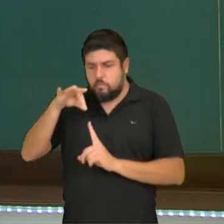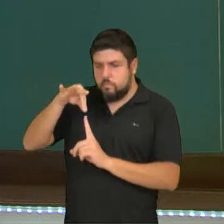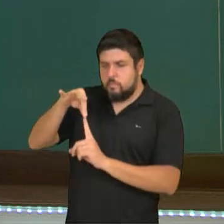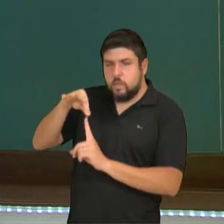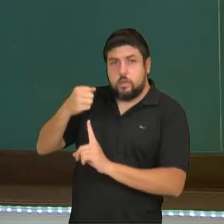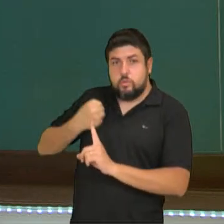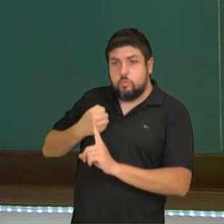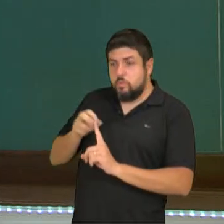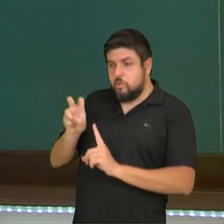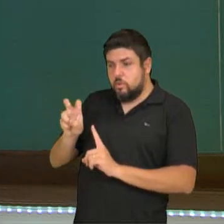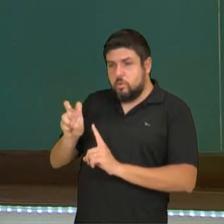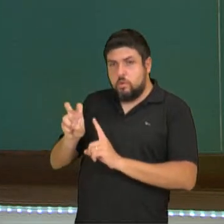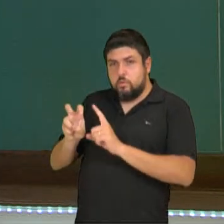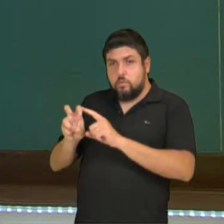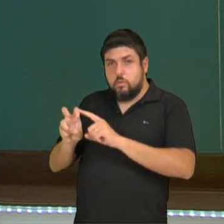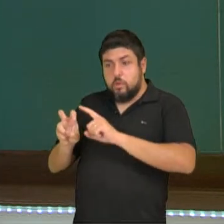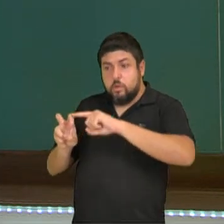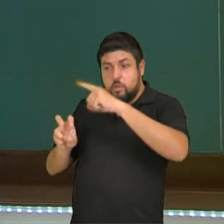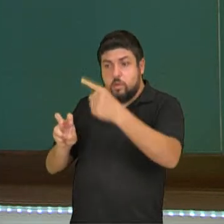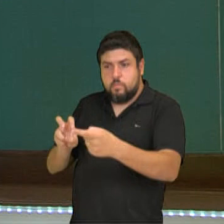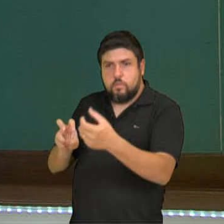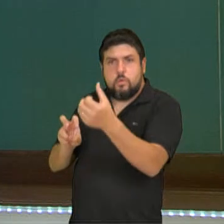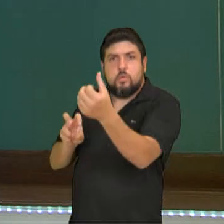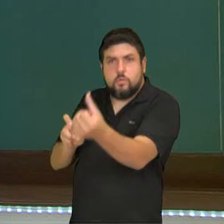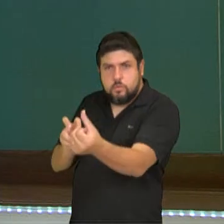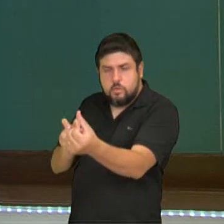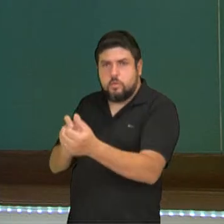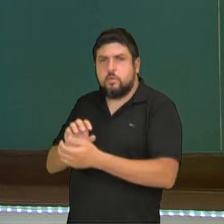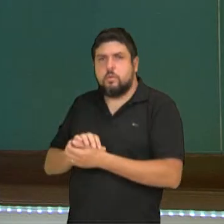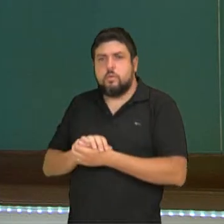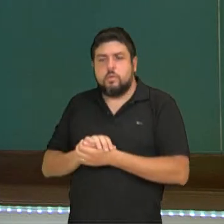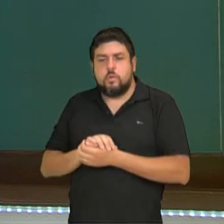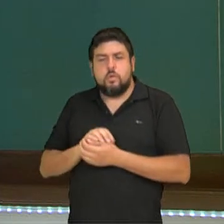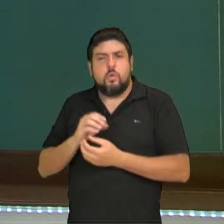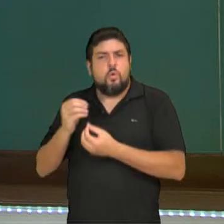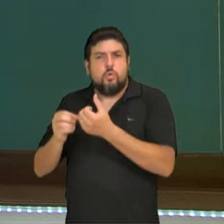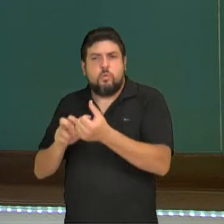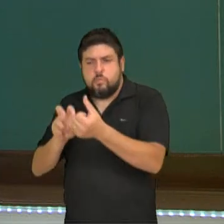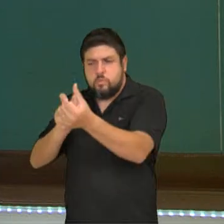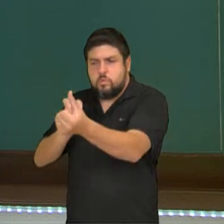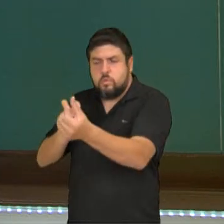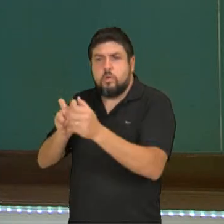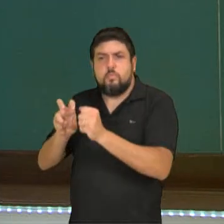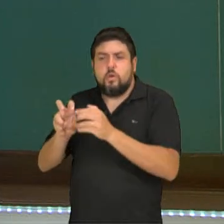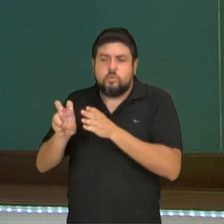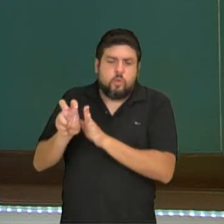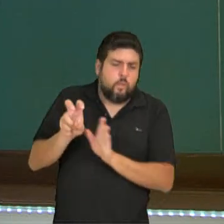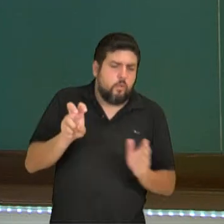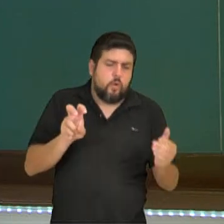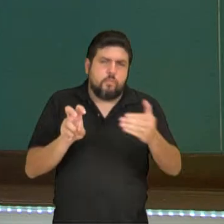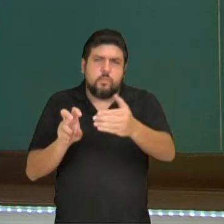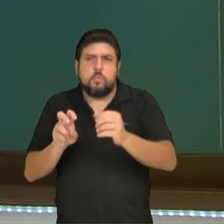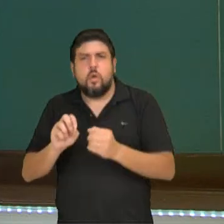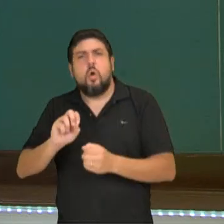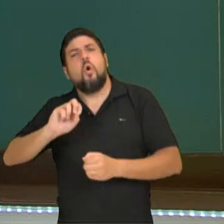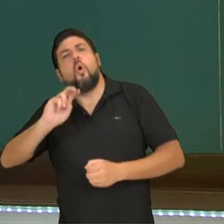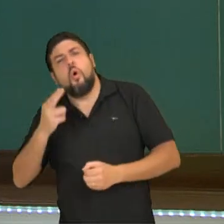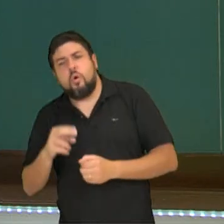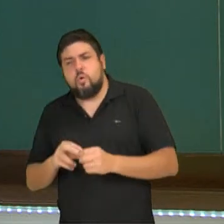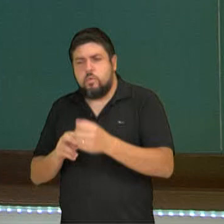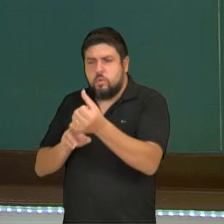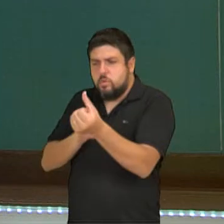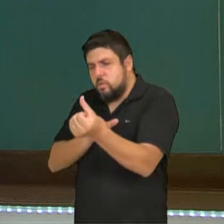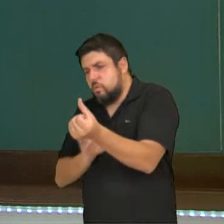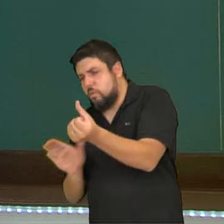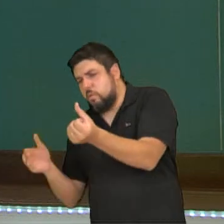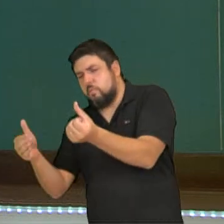vocês têm que ir para o ponto 6. Como eu vou fazer essa passagem do 5 para o 6, eu posso escolher um riacho, eu posso escolher um lugar que